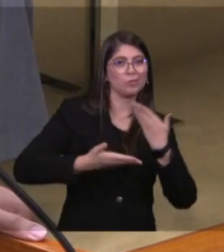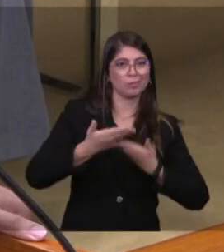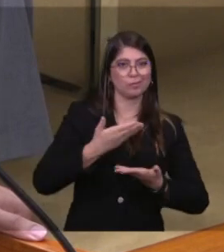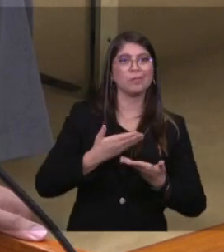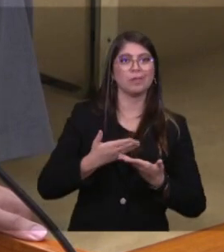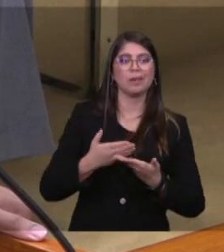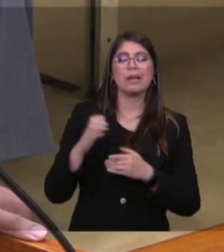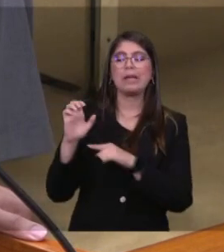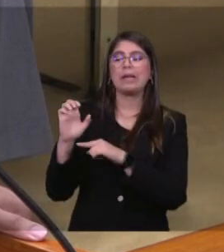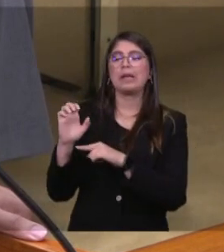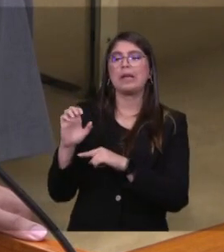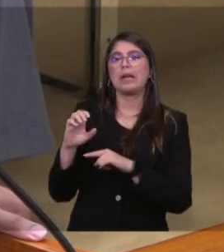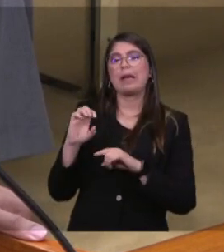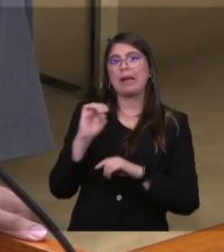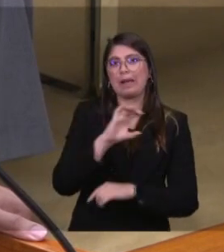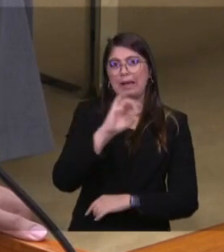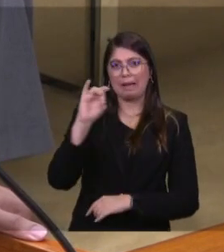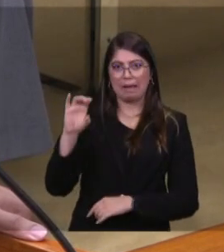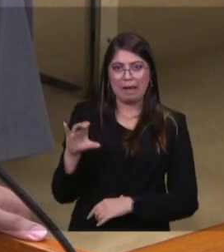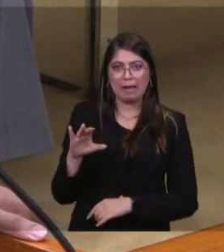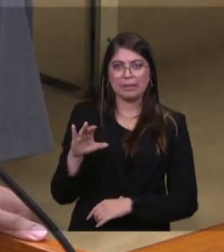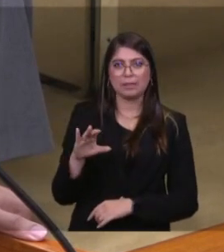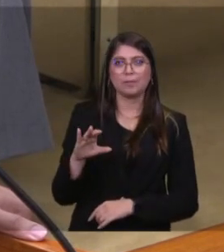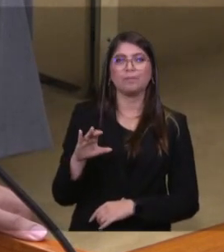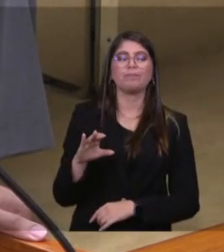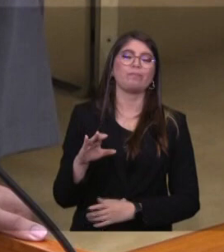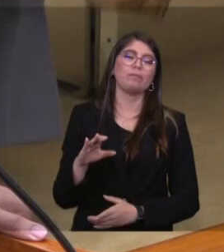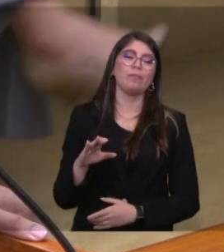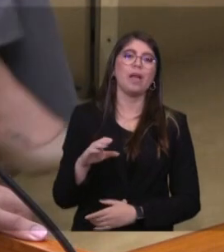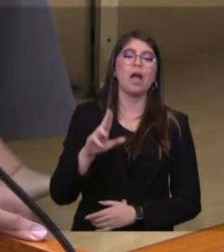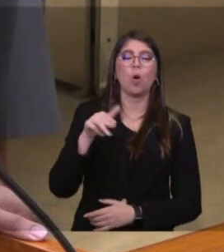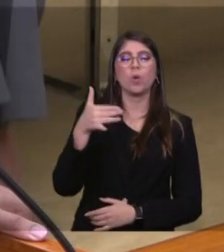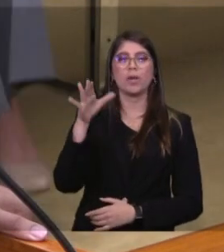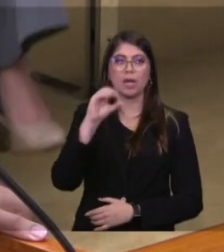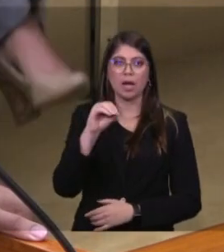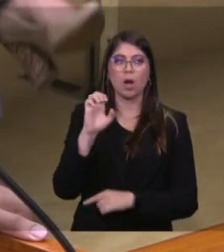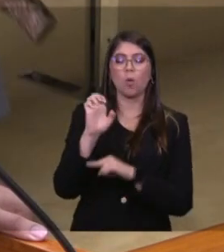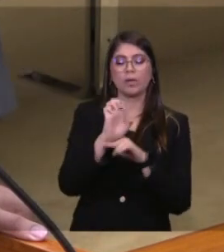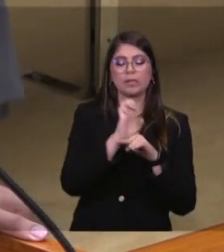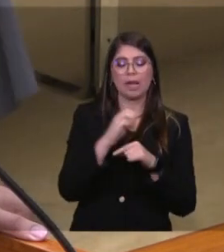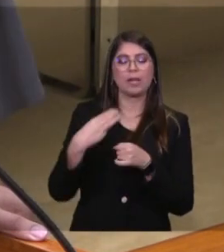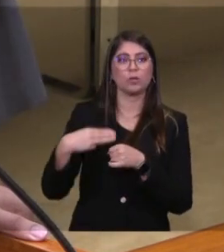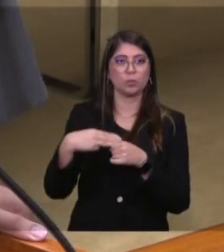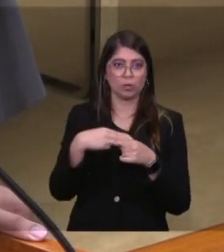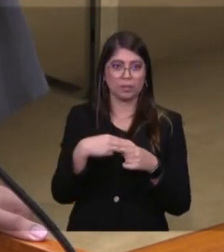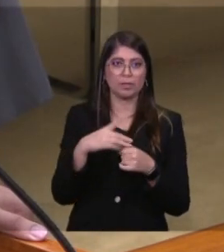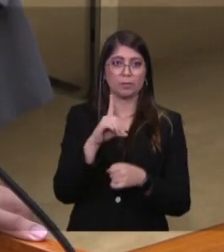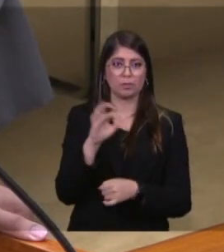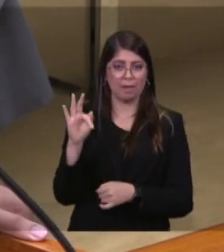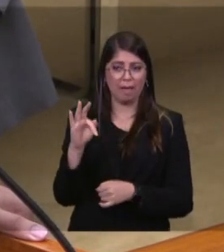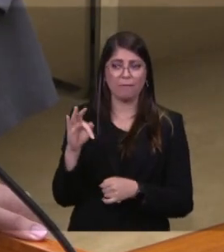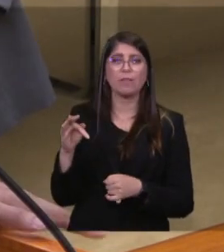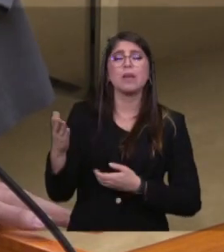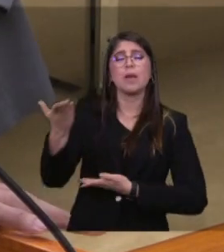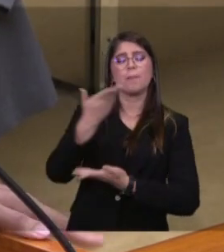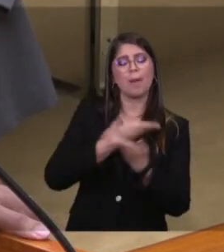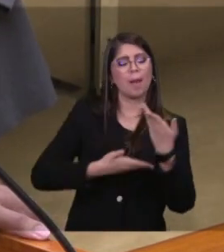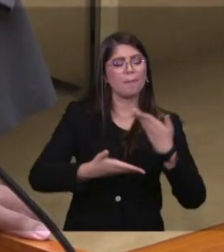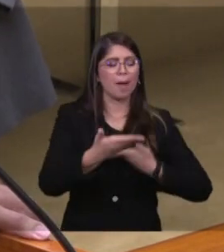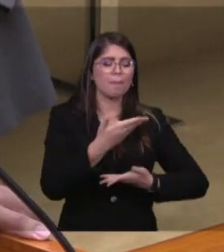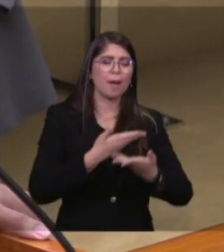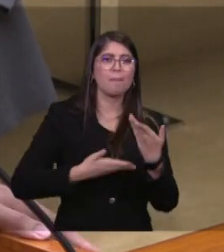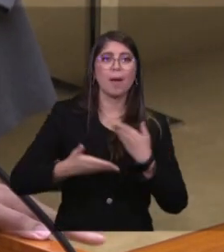estão em pé de igualdade. Não é possível ao ente federado que se considera superior suprimir o produto, ainda